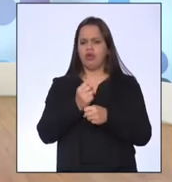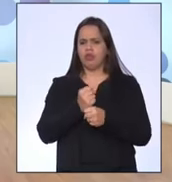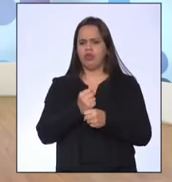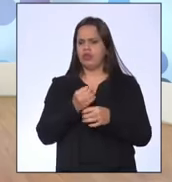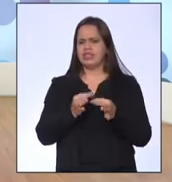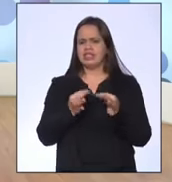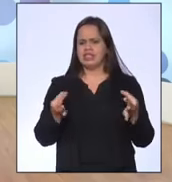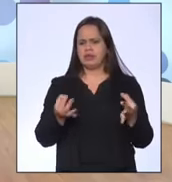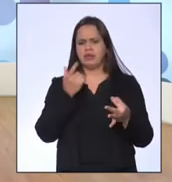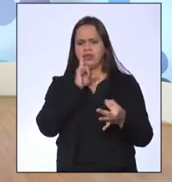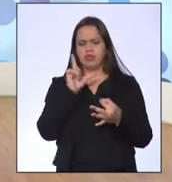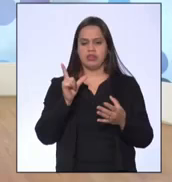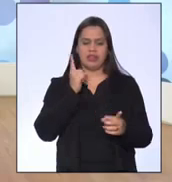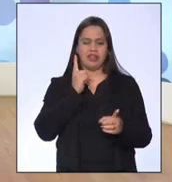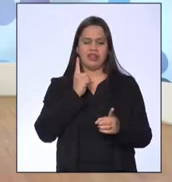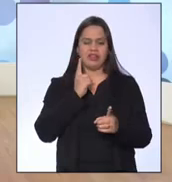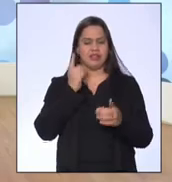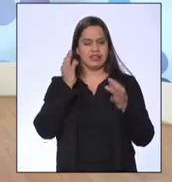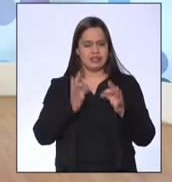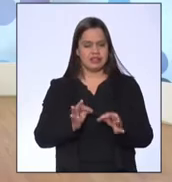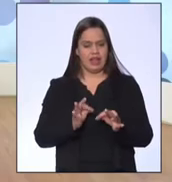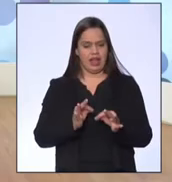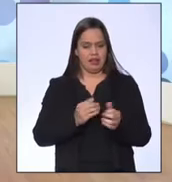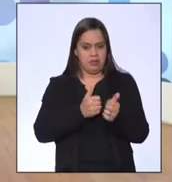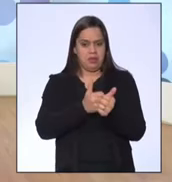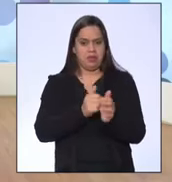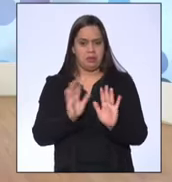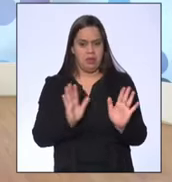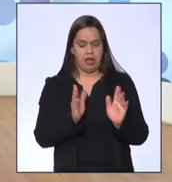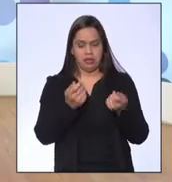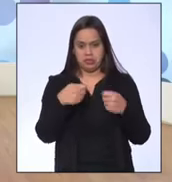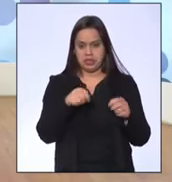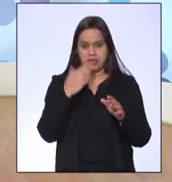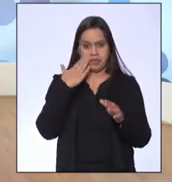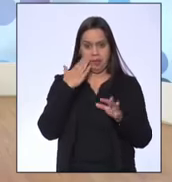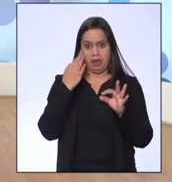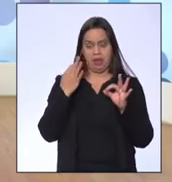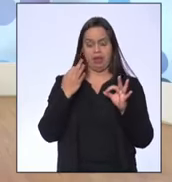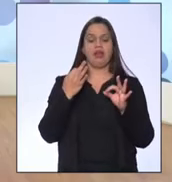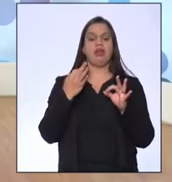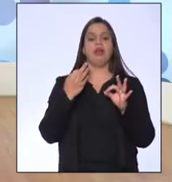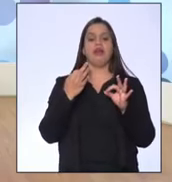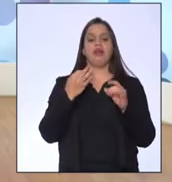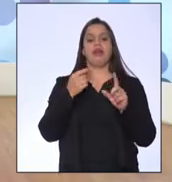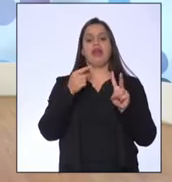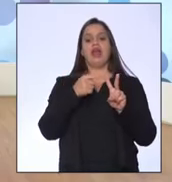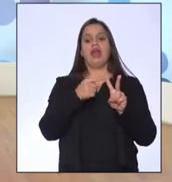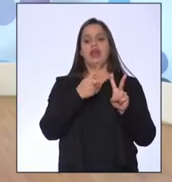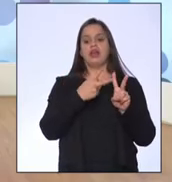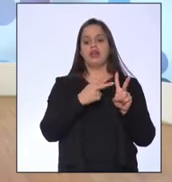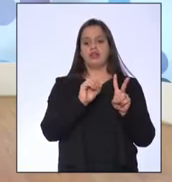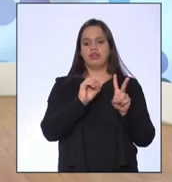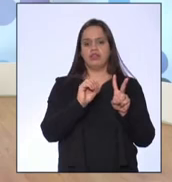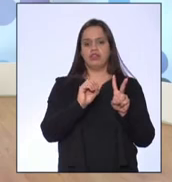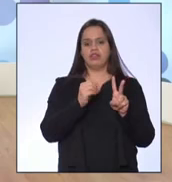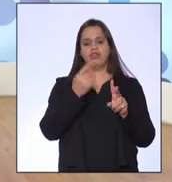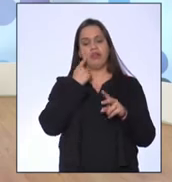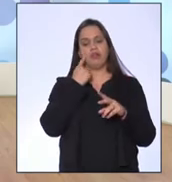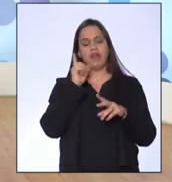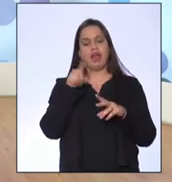para ver se a gente acerta aproximadamente. Mas não precisa, mais ou menos, não precisa saber. Raiz de 20, olha